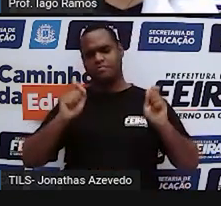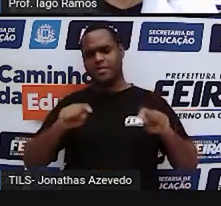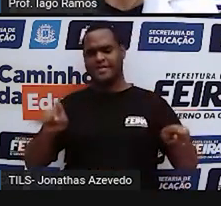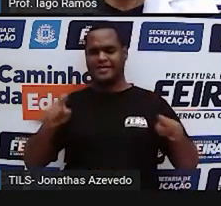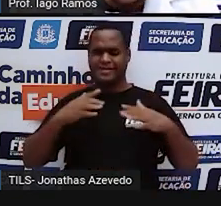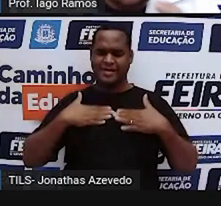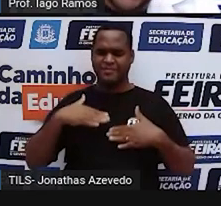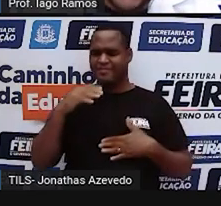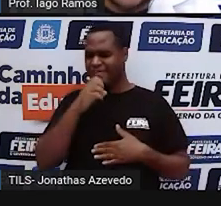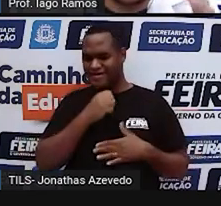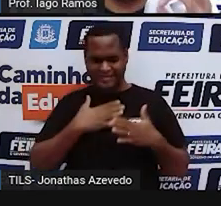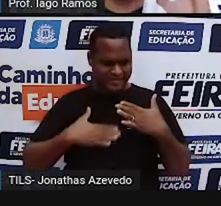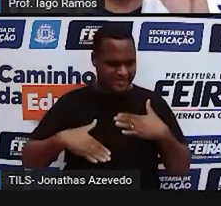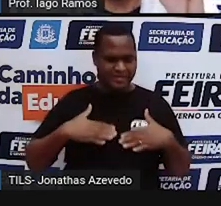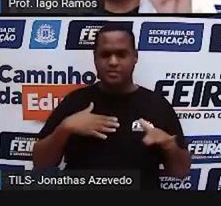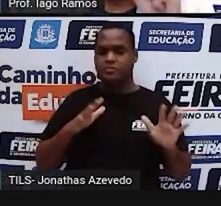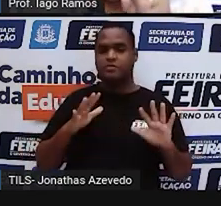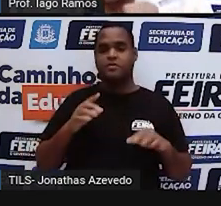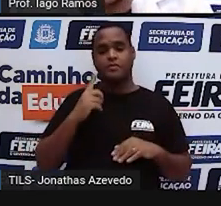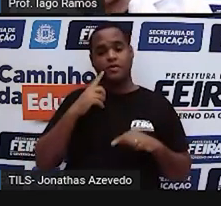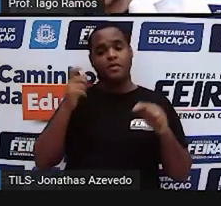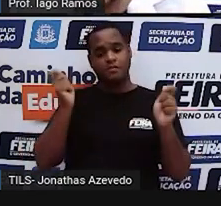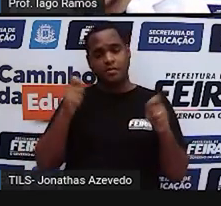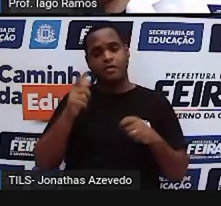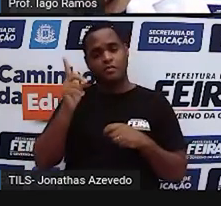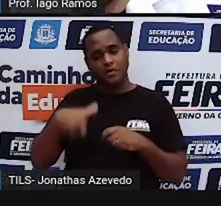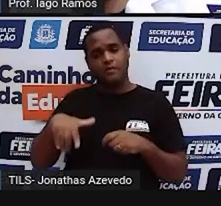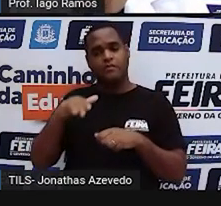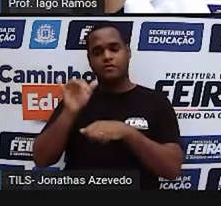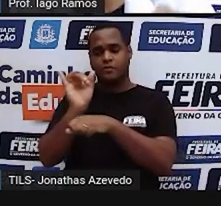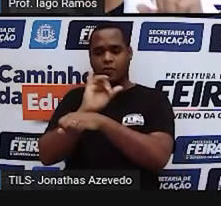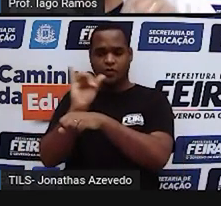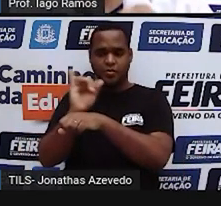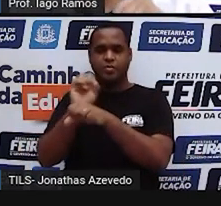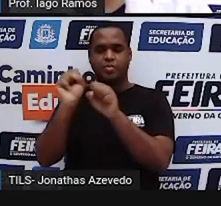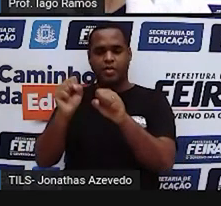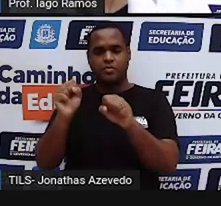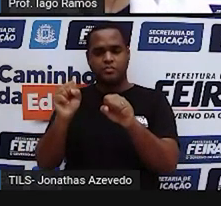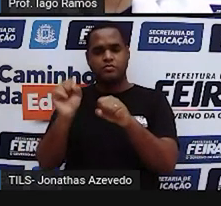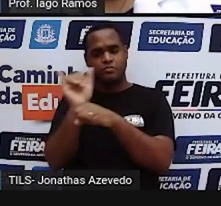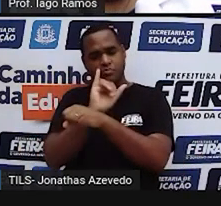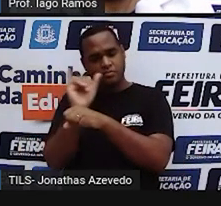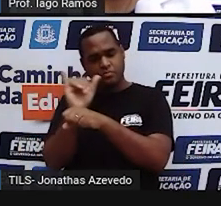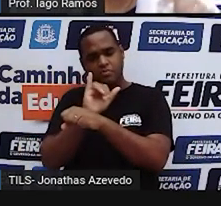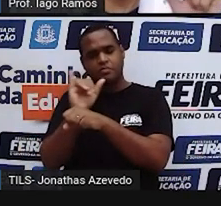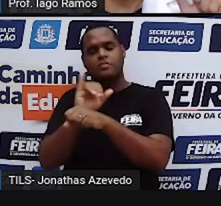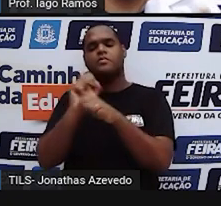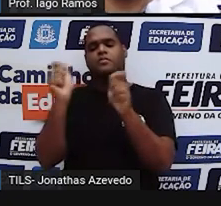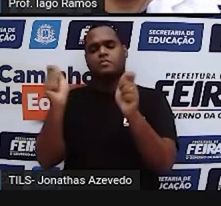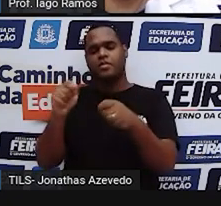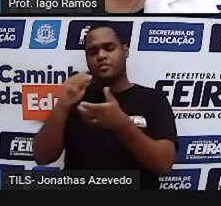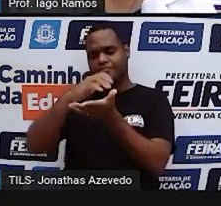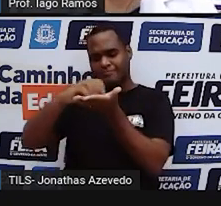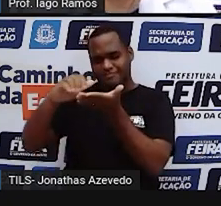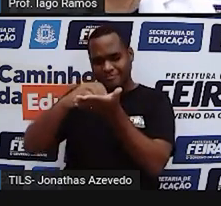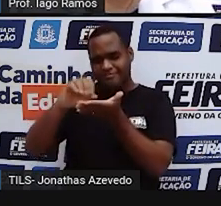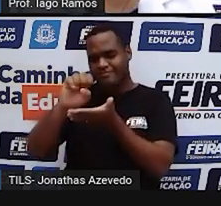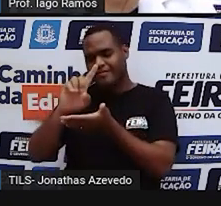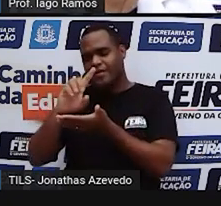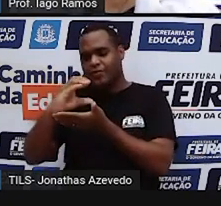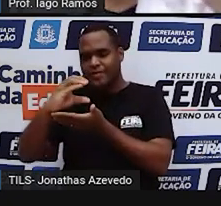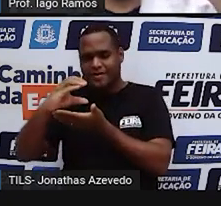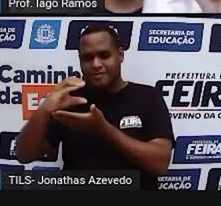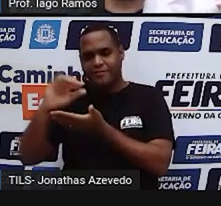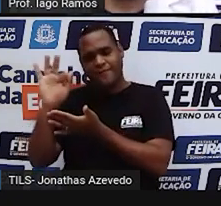de desespero né porque você pode acessar de novo essa aula lá no canal do YouTube da Seduc Feira